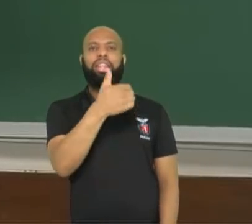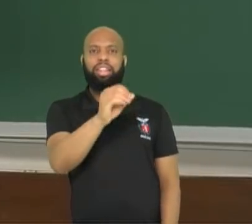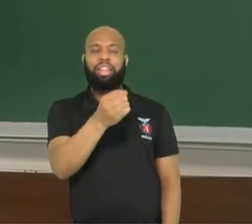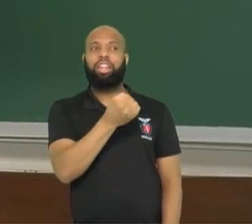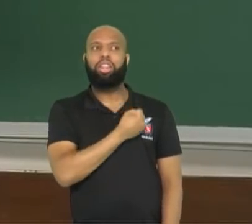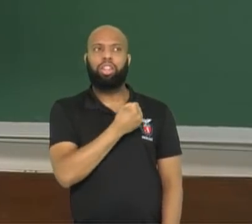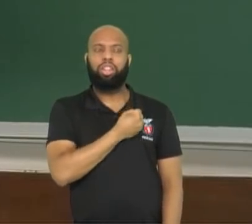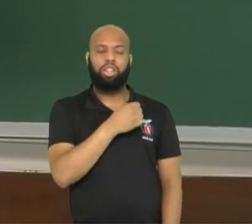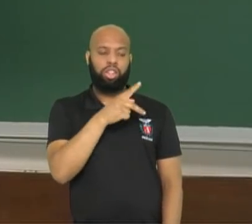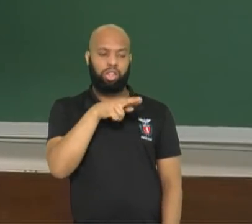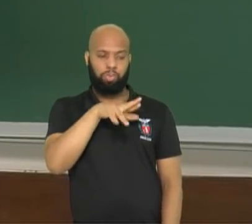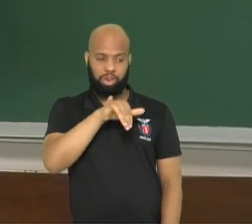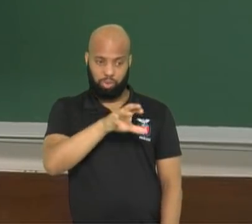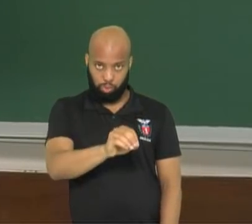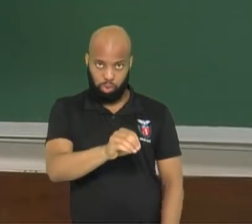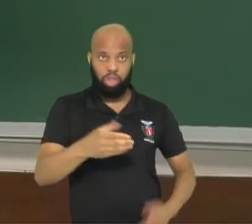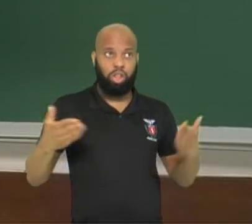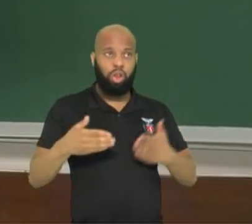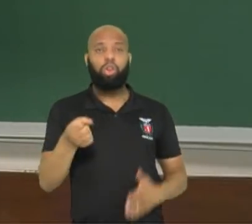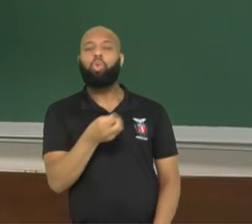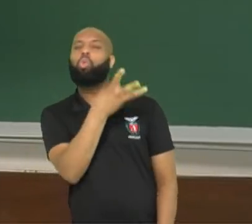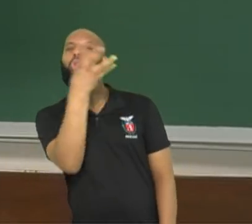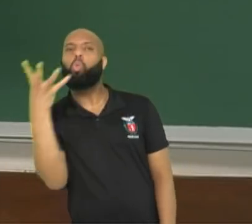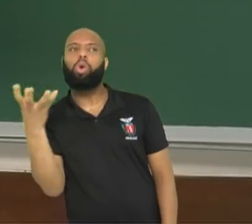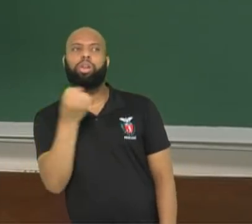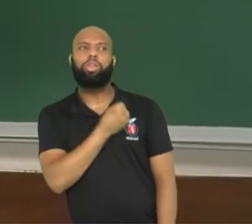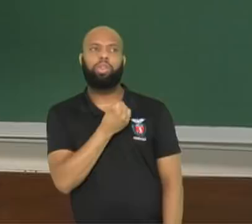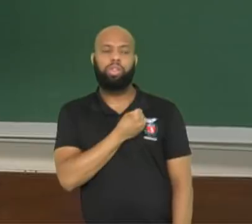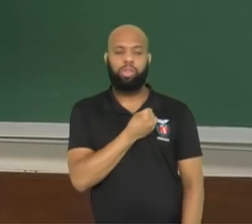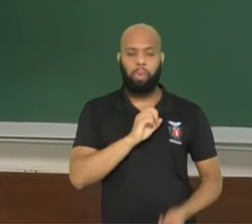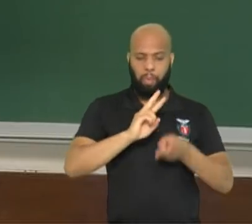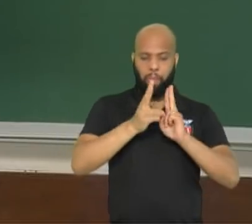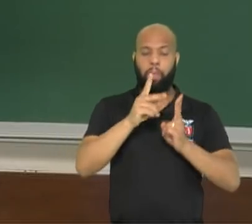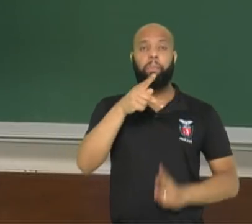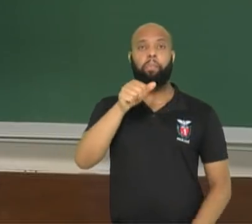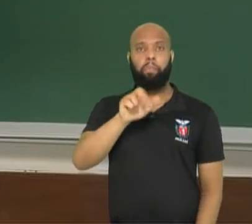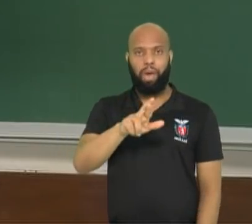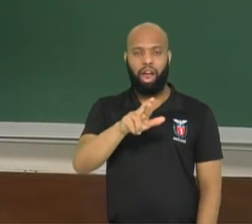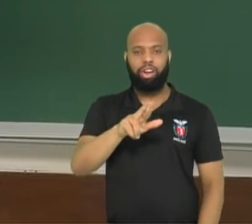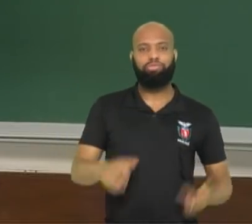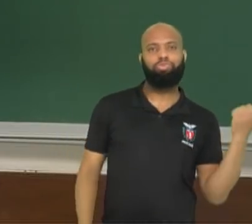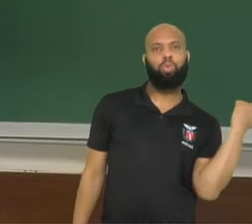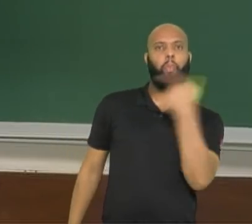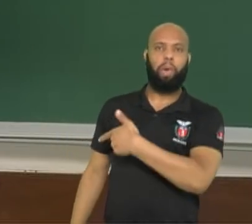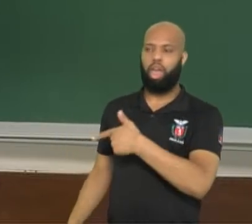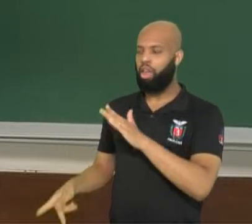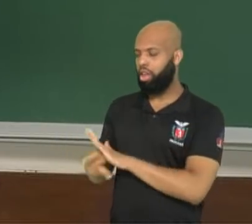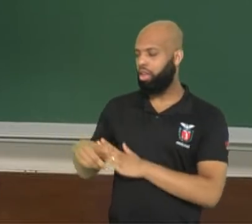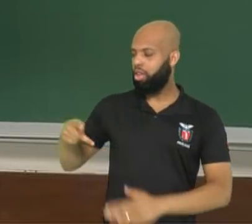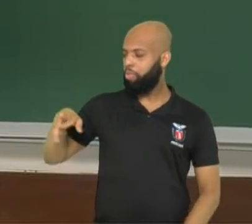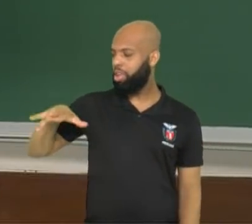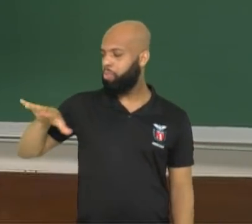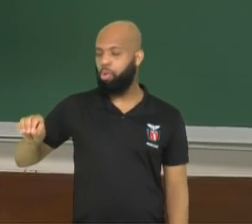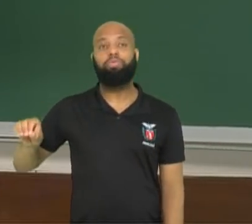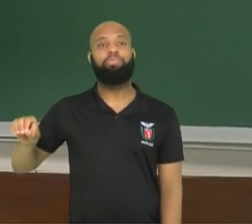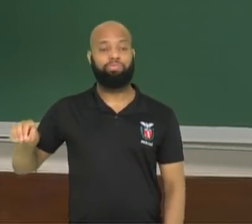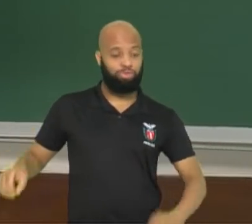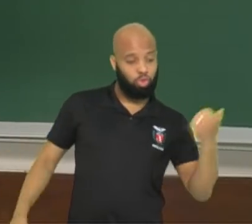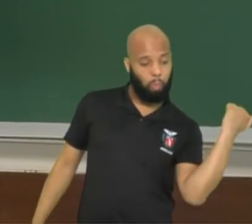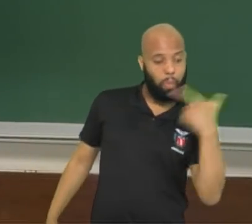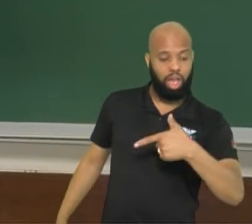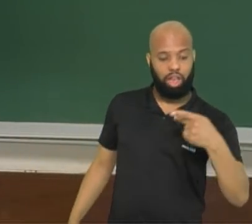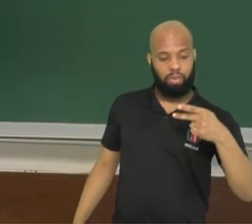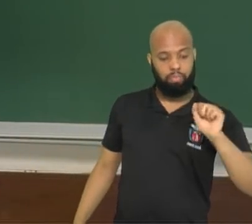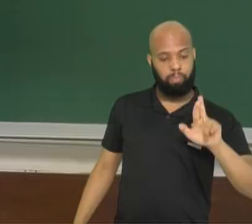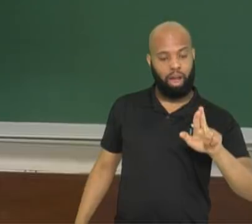10 números primos. A quantidade de números pares é maior que a quantidade de números primos.